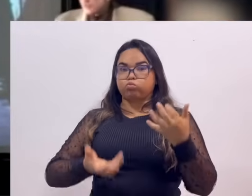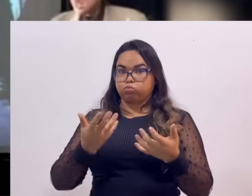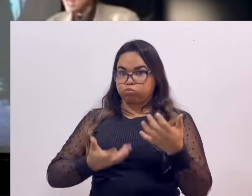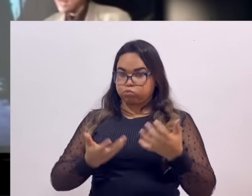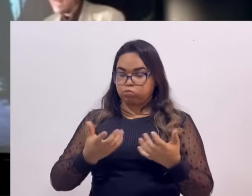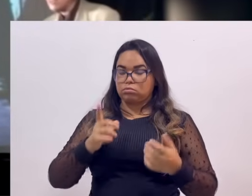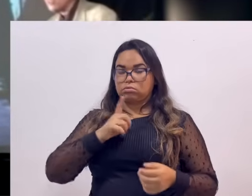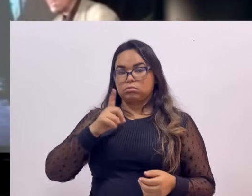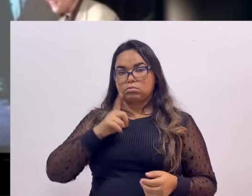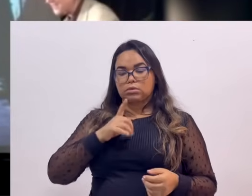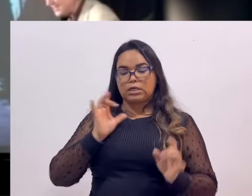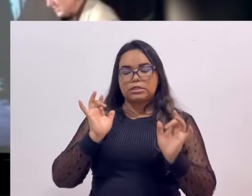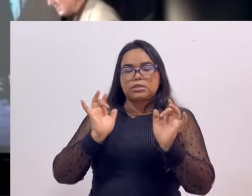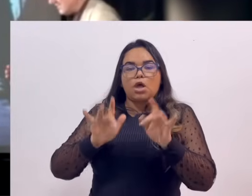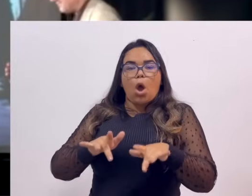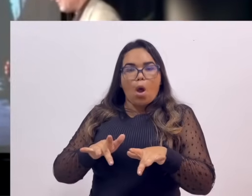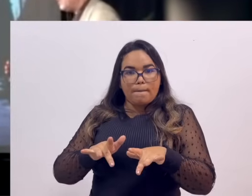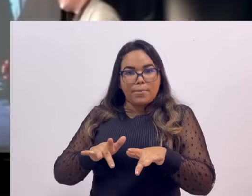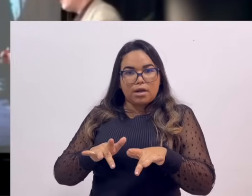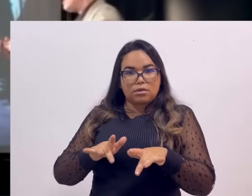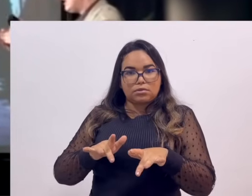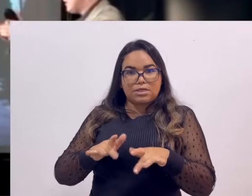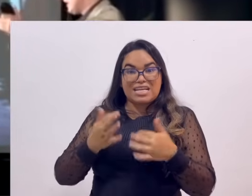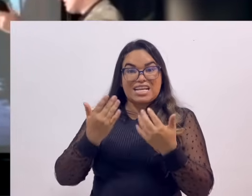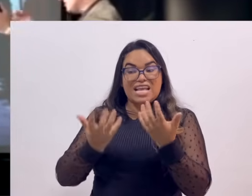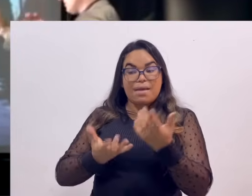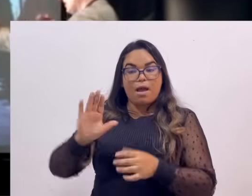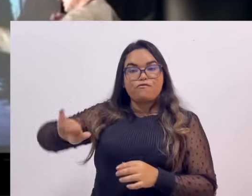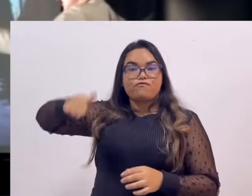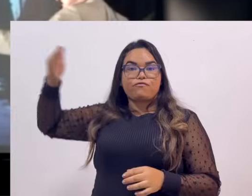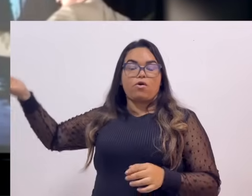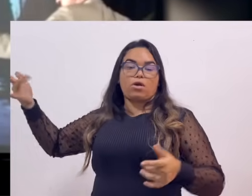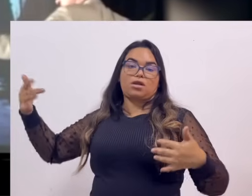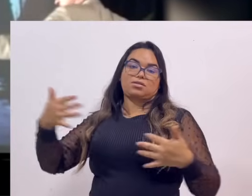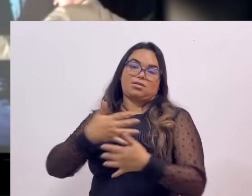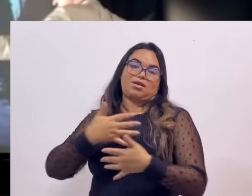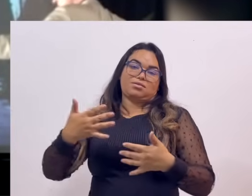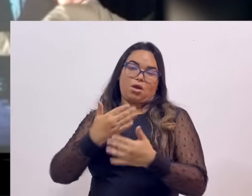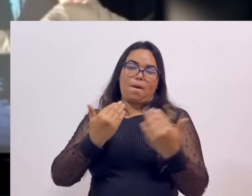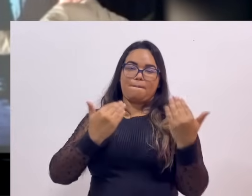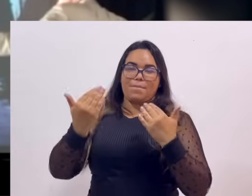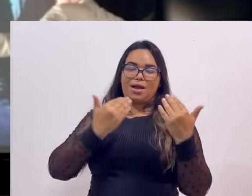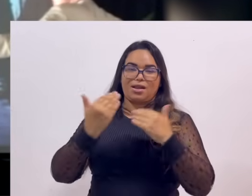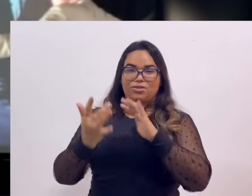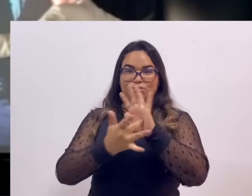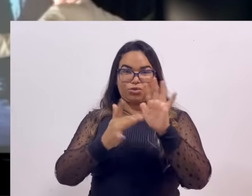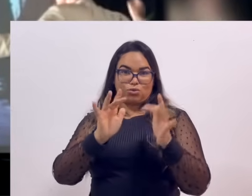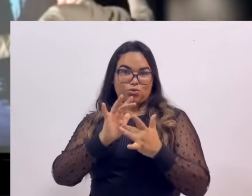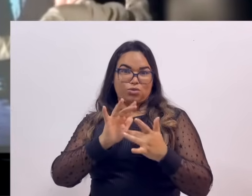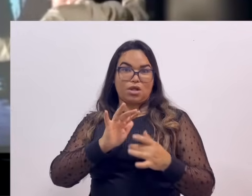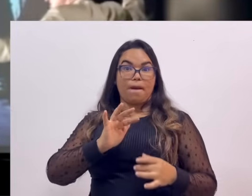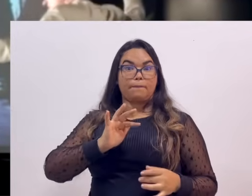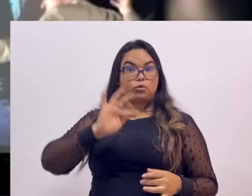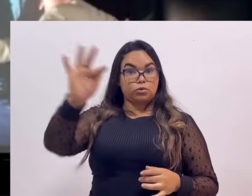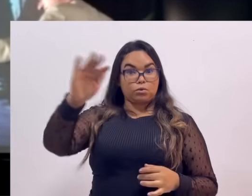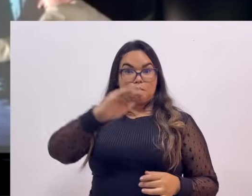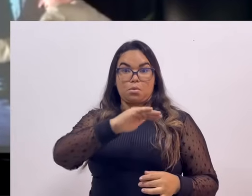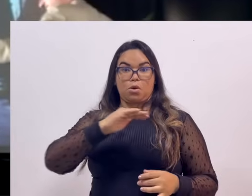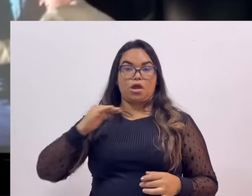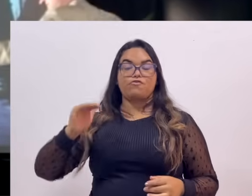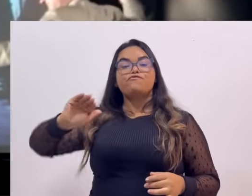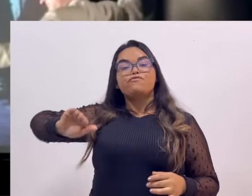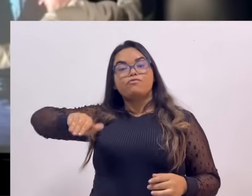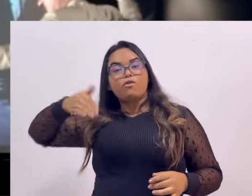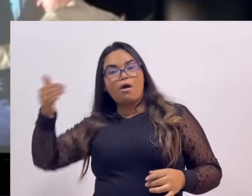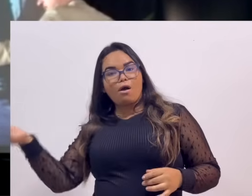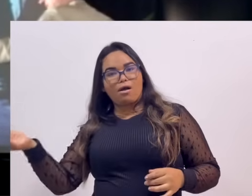que sobra do cordeiro é finalmente queimado fora da cidade e isso simboliza que Jesus ia morrer fora que